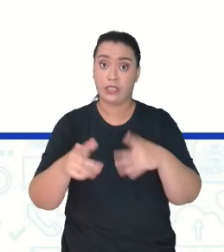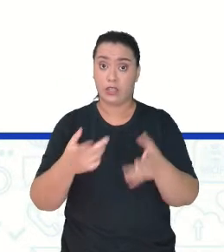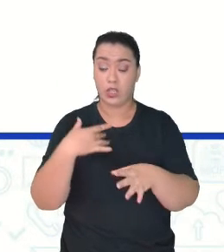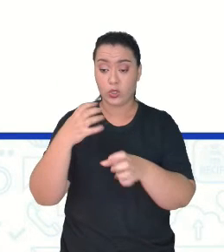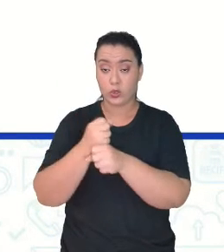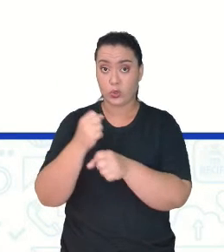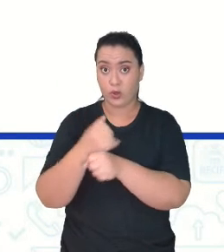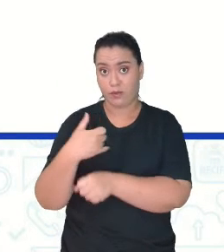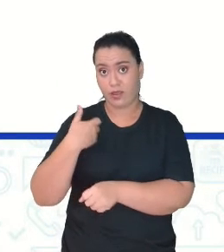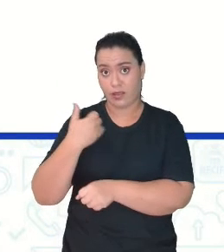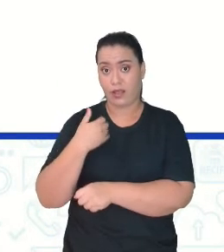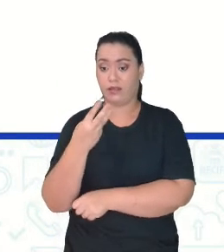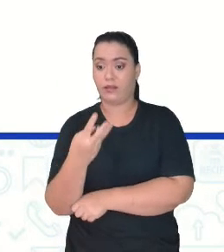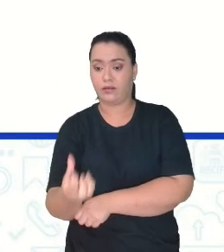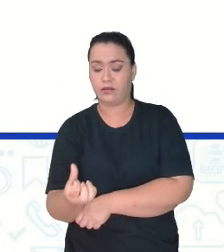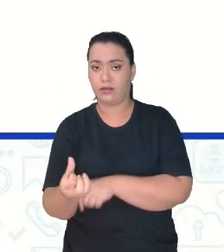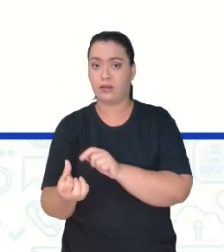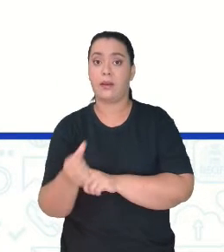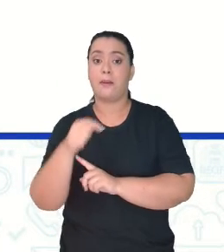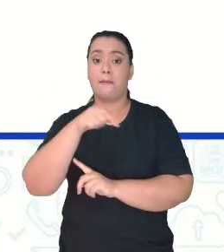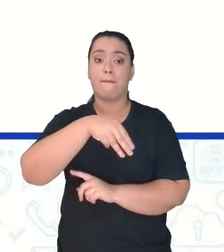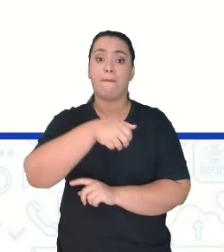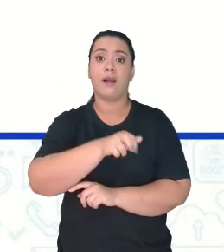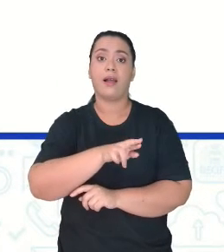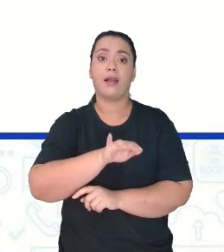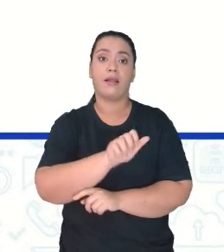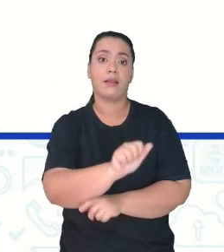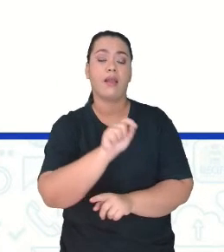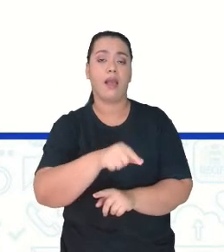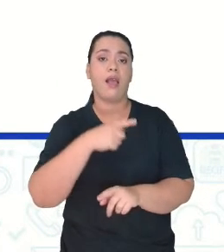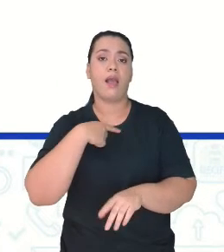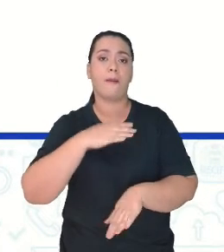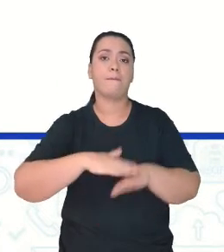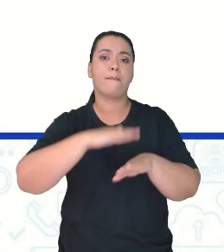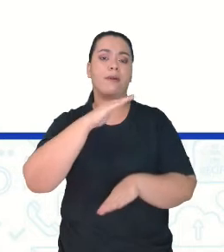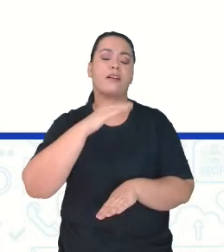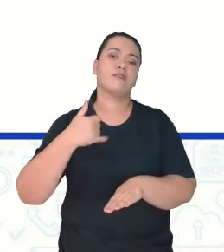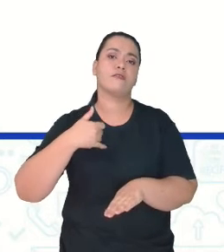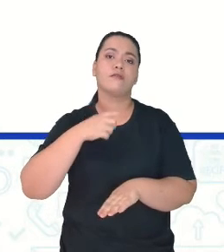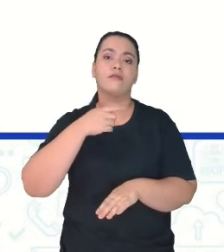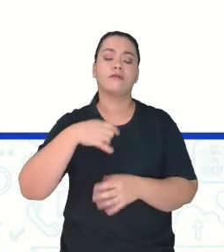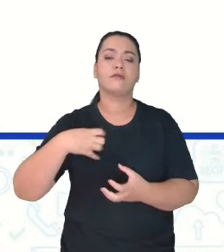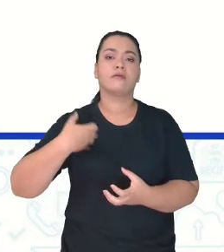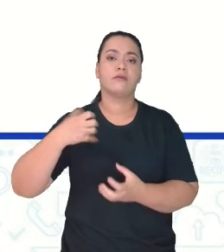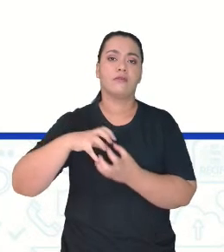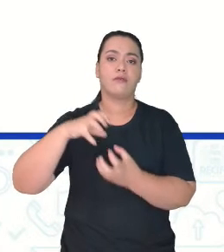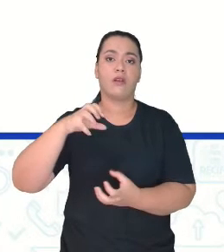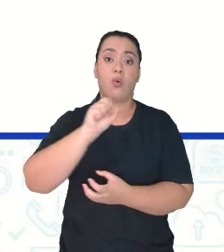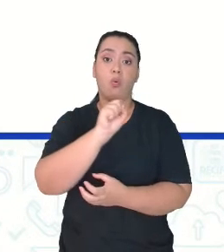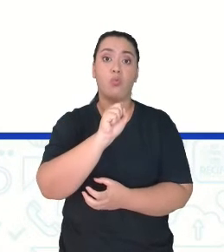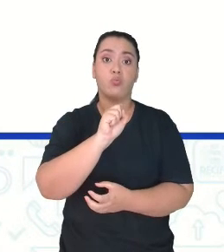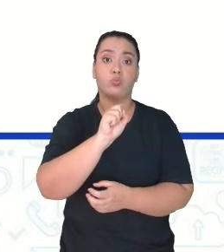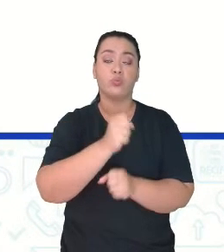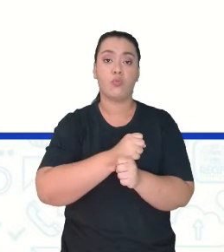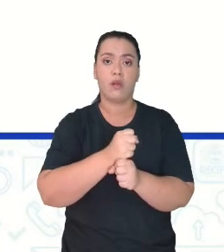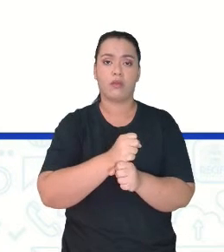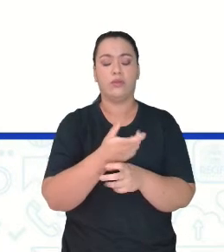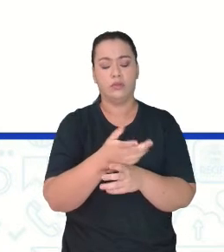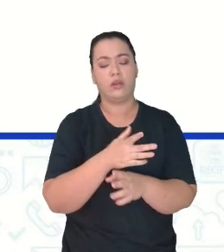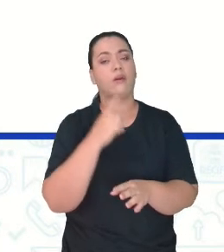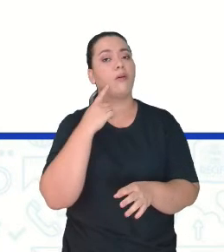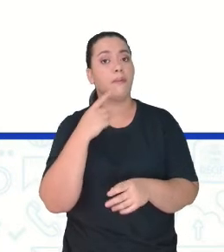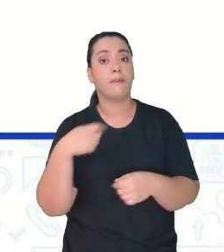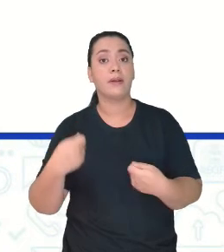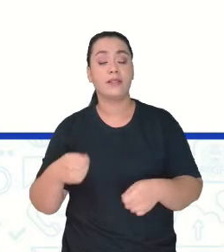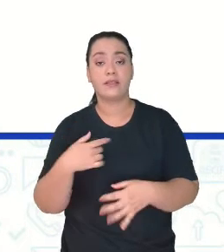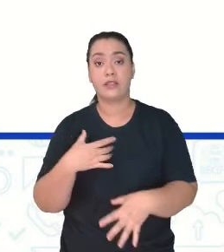é 36 anos e que Maria tem 8 anos a mais que Carla. Então, se eu somo a idade